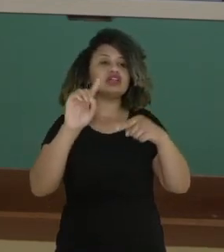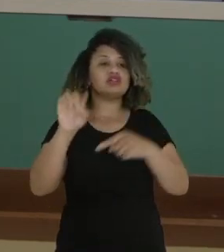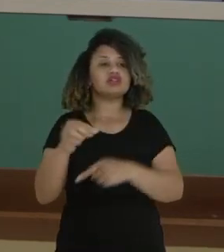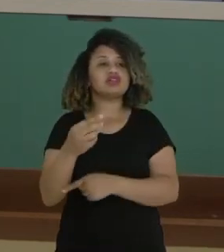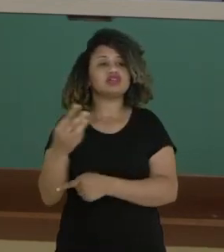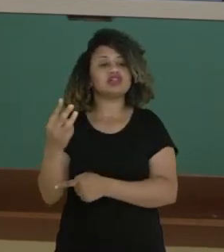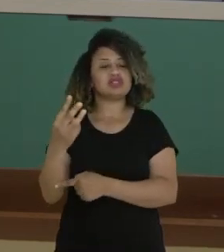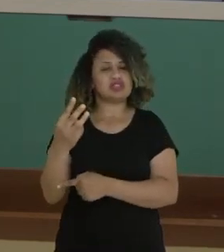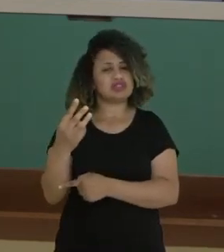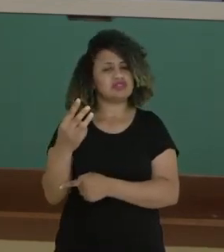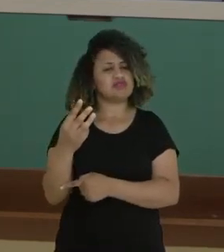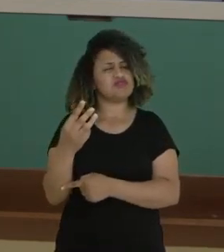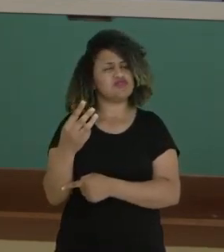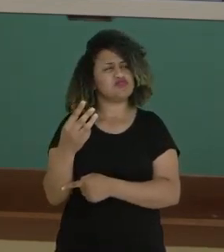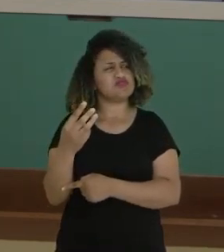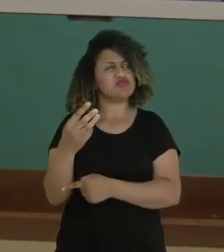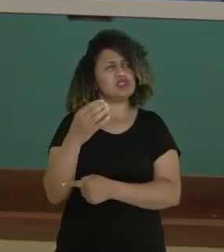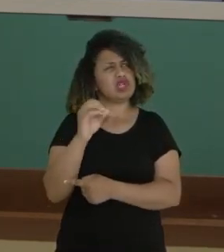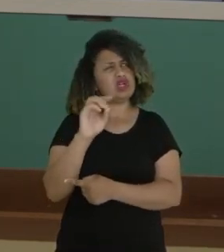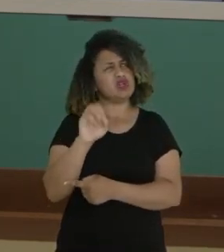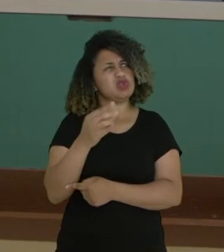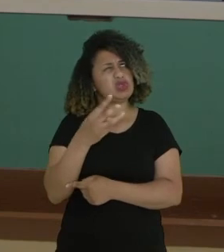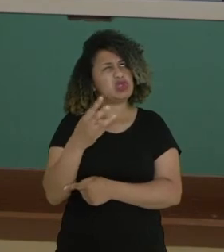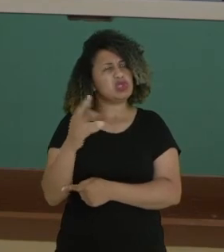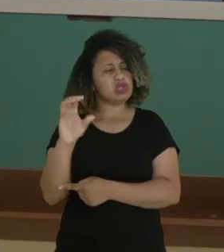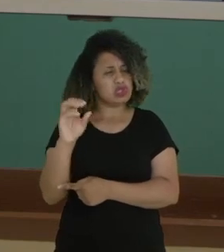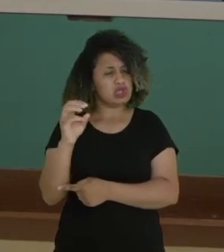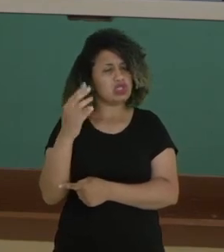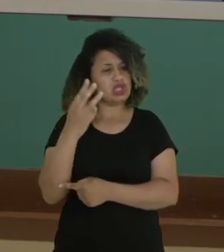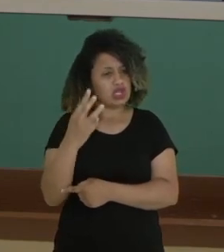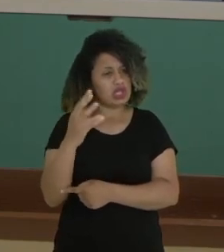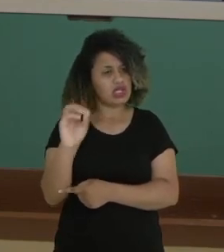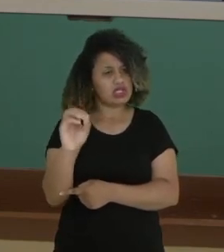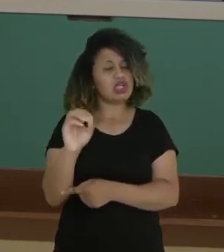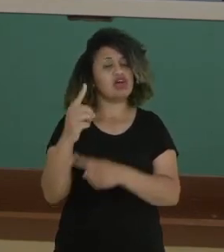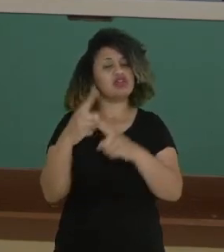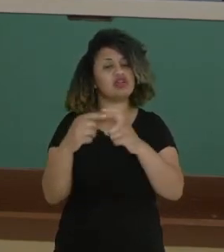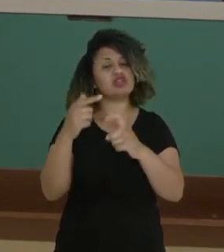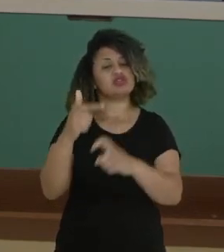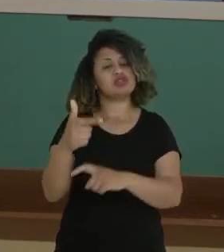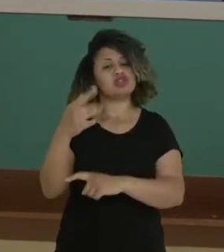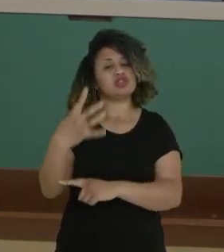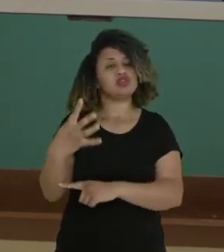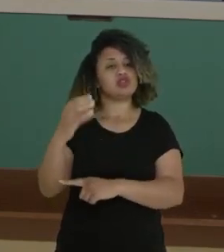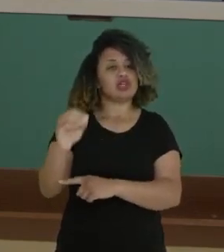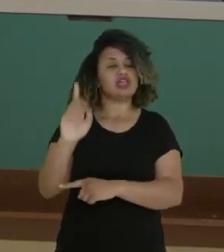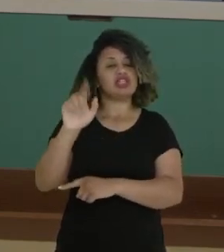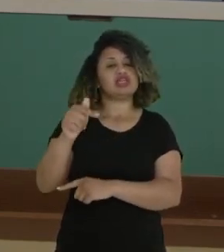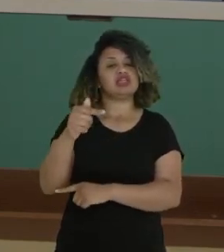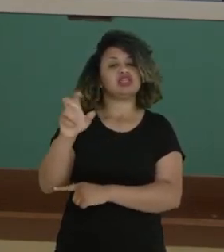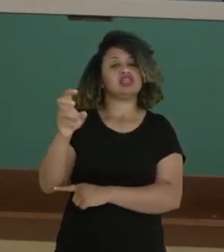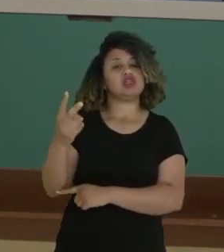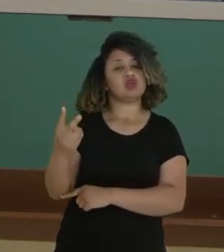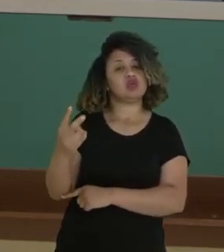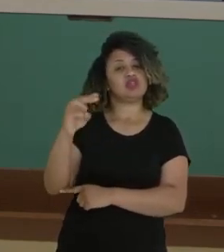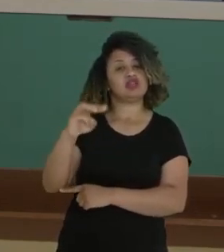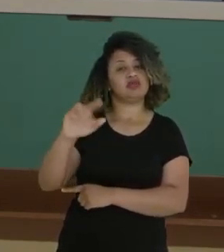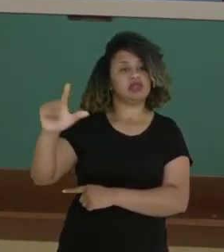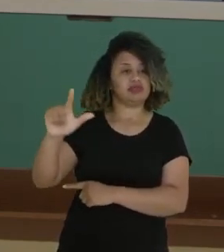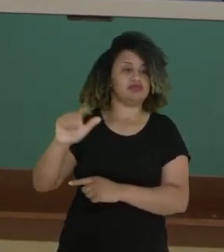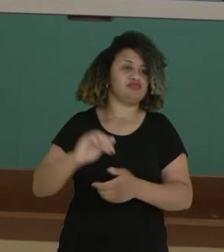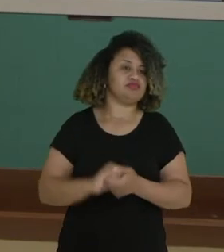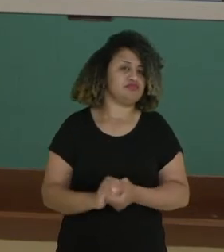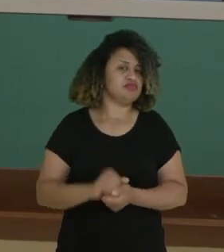ou 0,30, se preferir. Vezes 240, 72 ml.